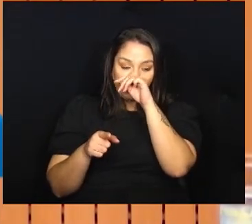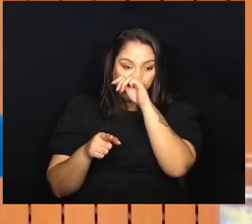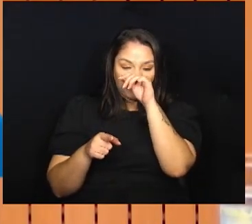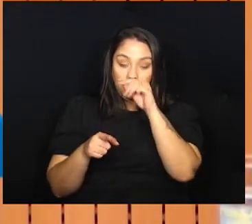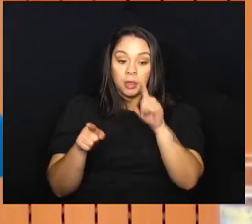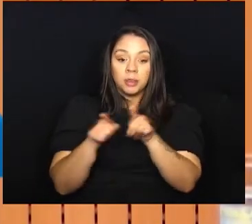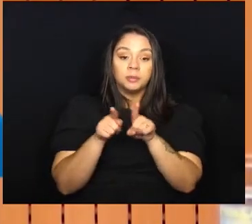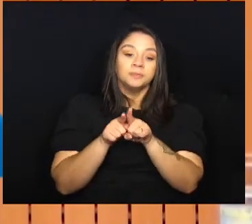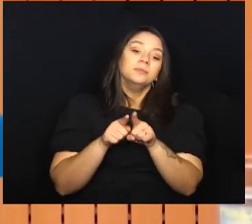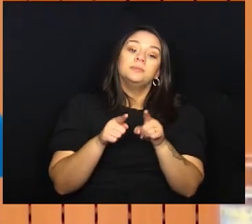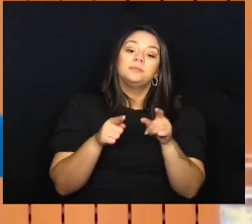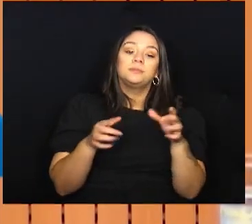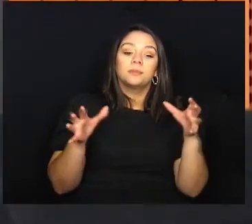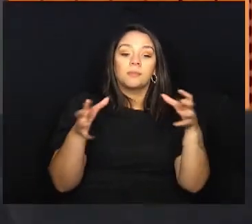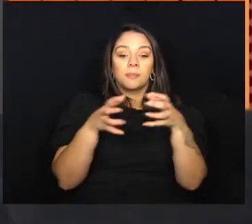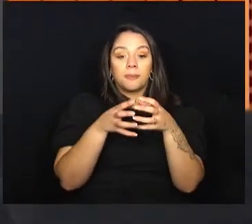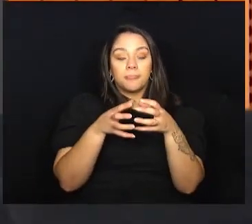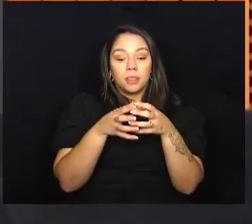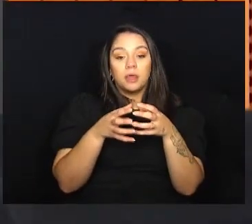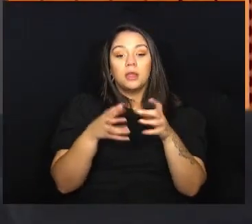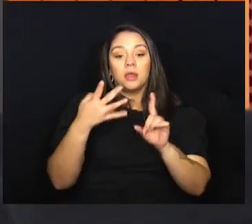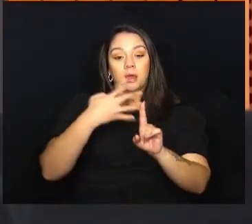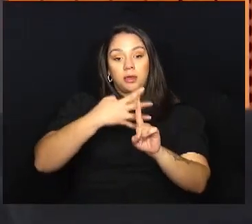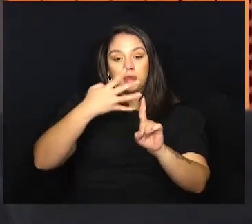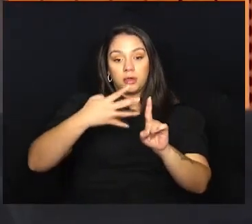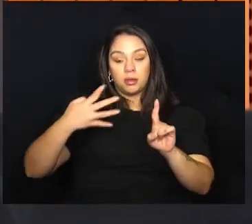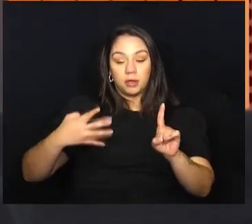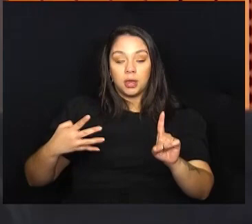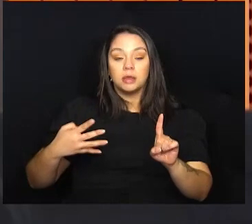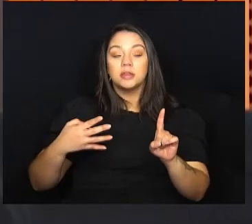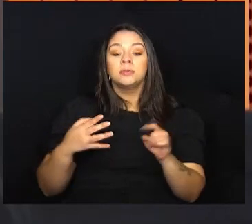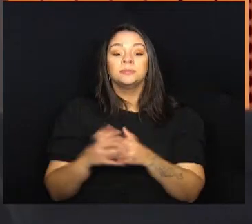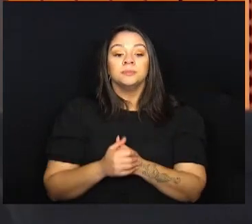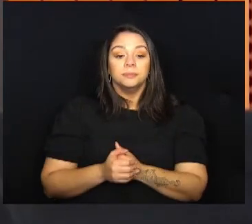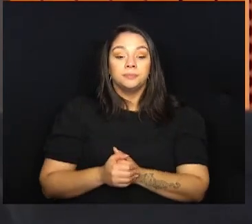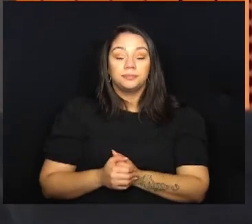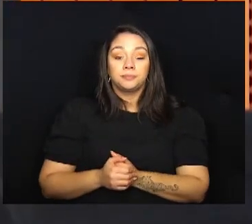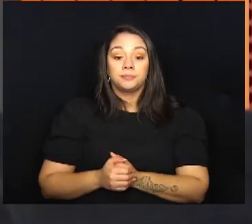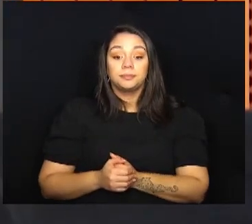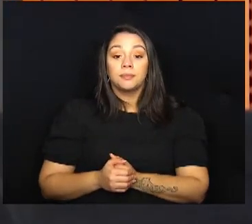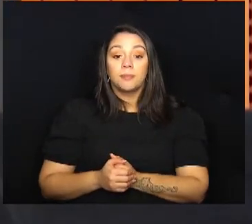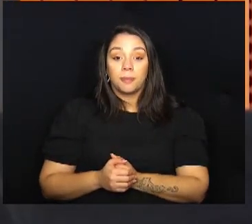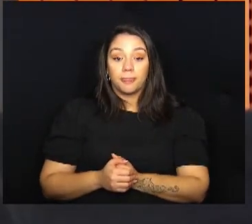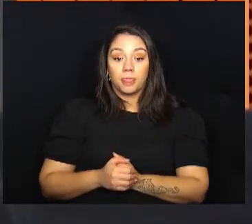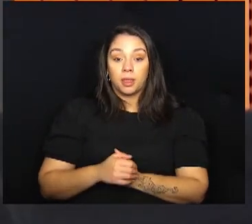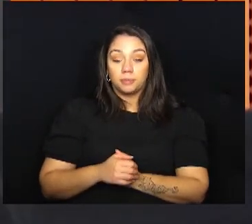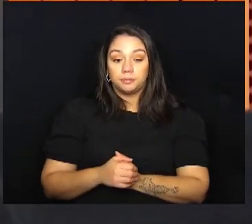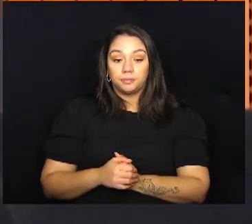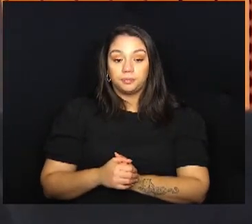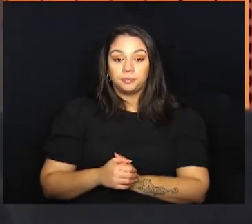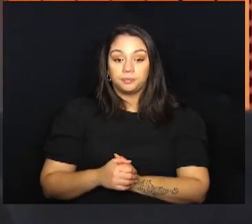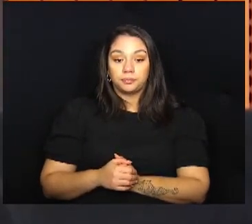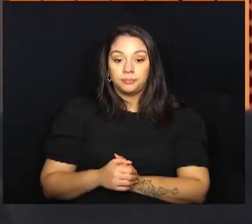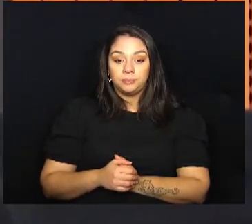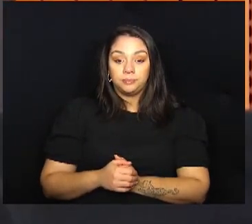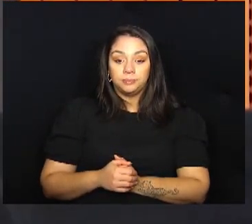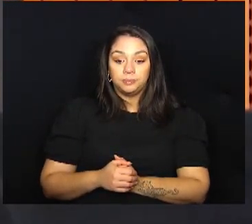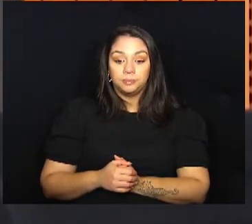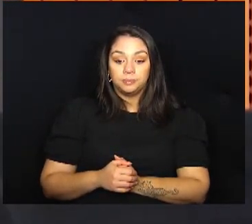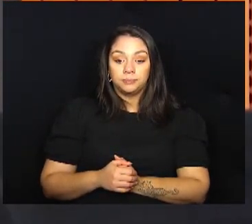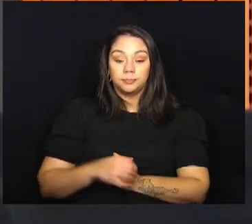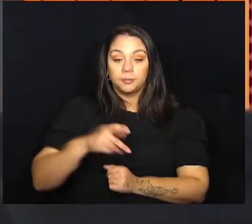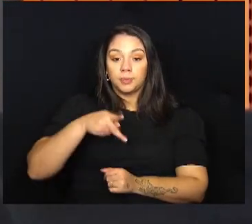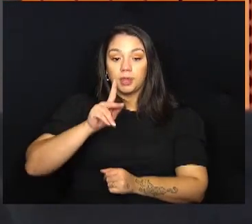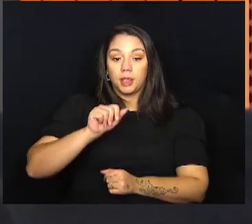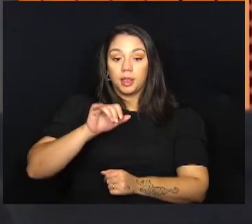mês do orgulho, então não poderia deixar de falar. Caian Nóbrega, presidente do Conselho de Política Cultural, explicou que o plano